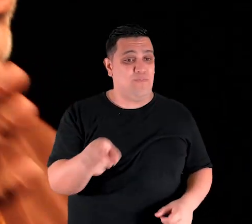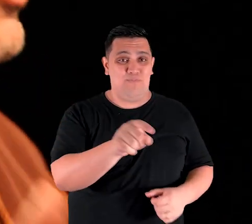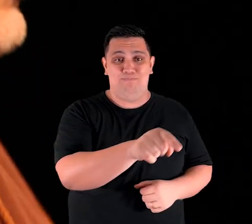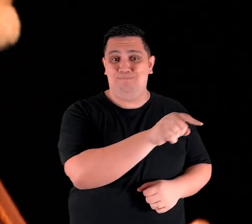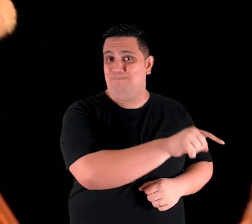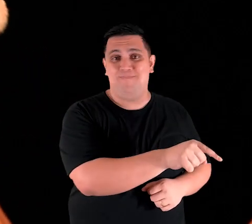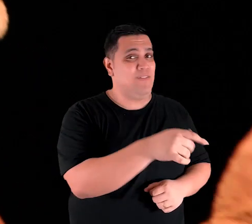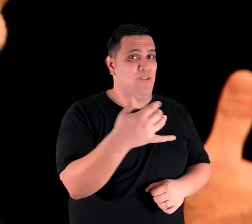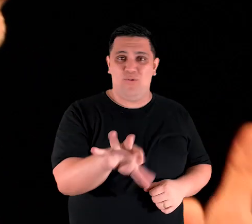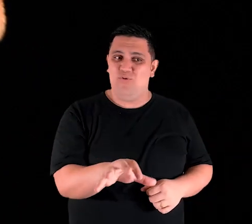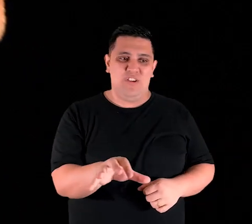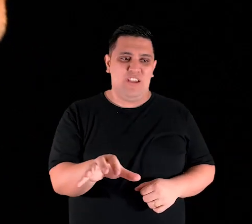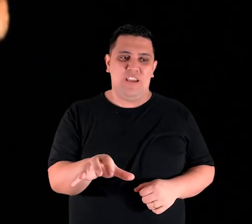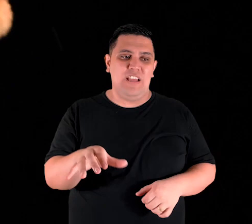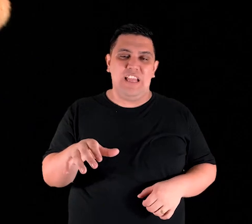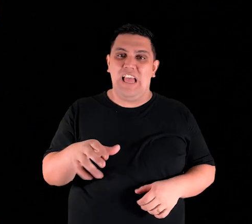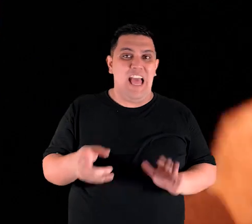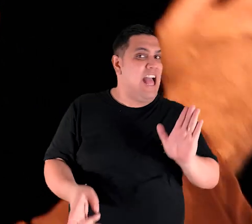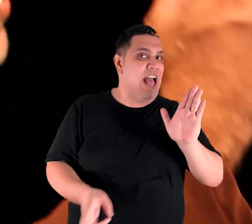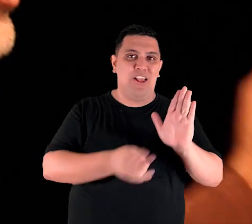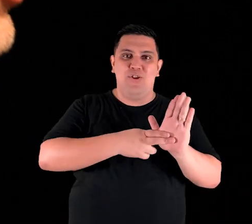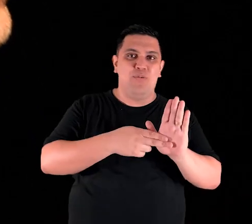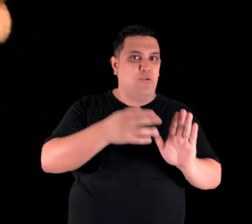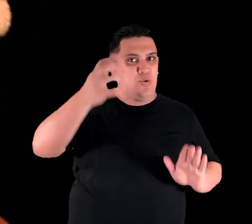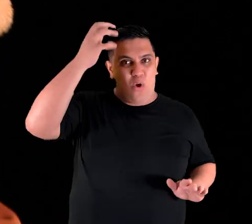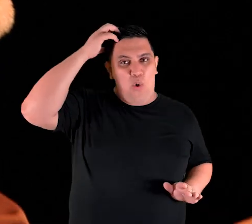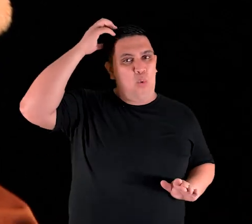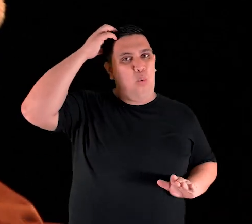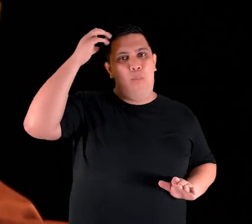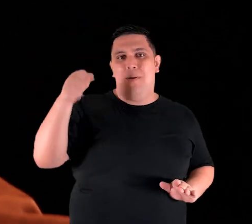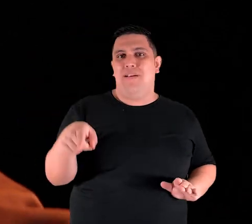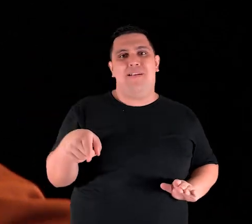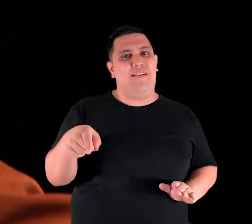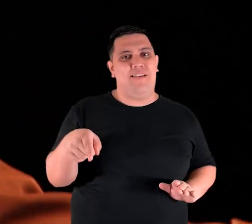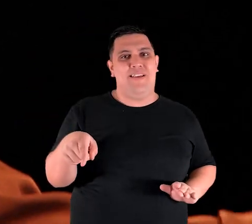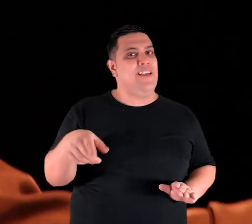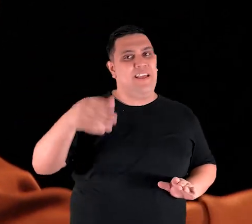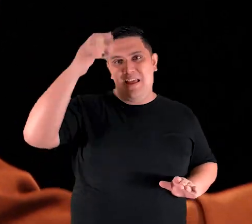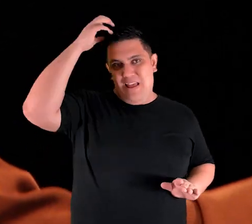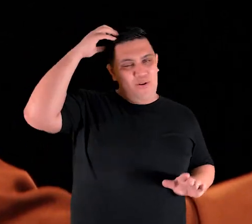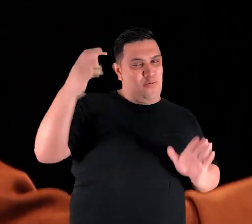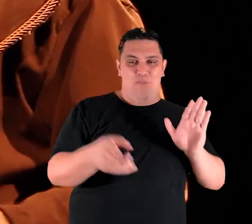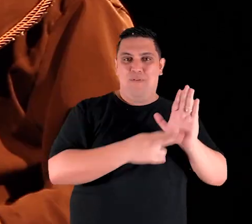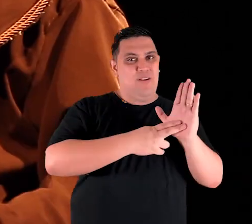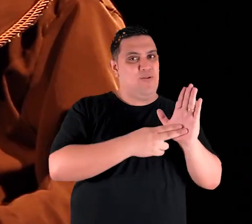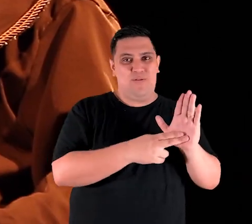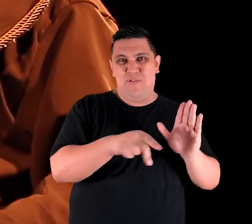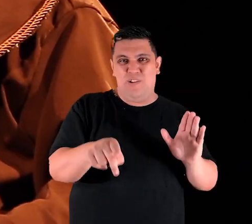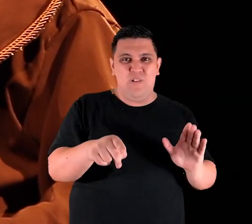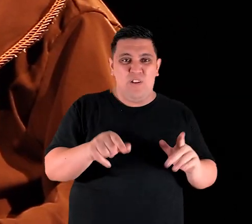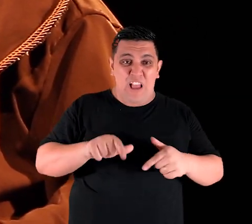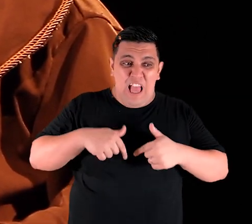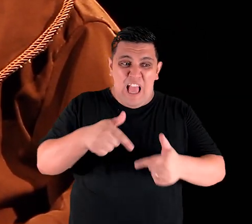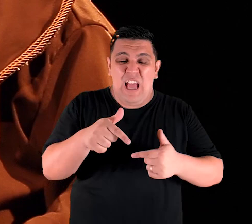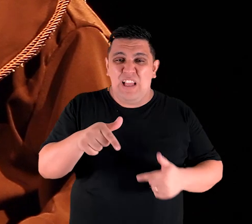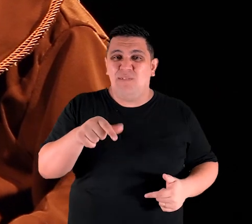Eles não queriam assumir a culpa de um ato tão vil, tão